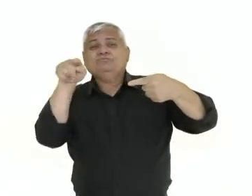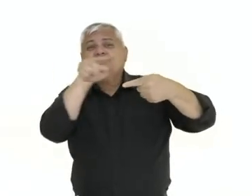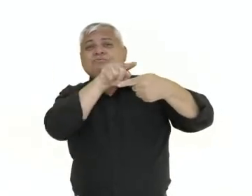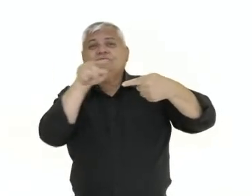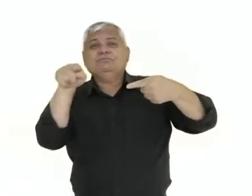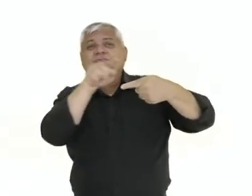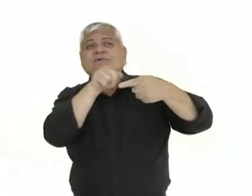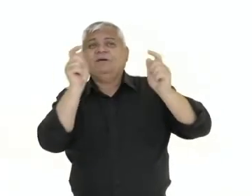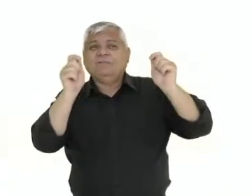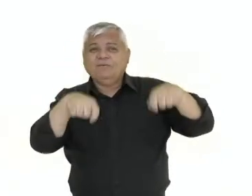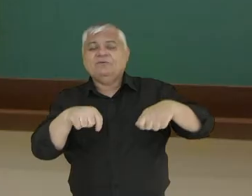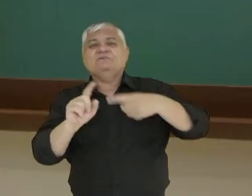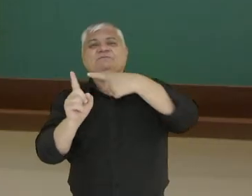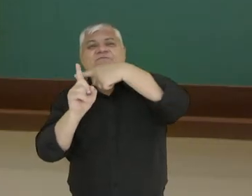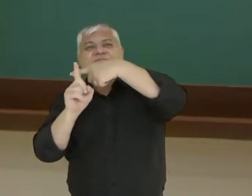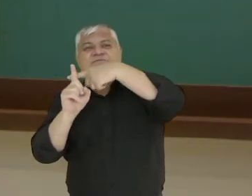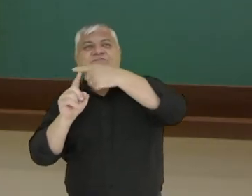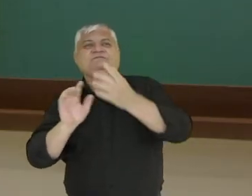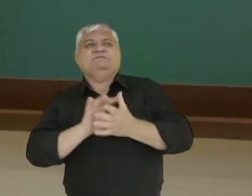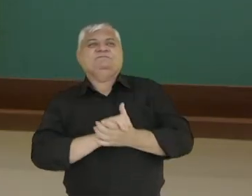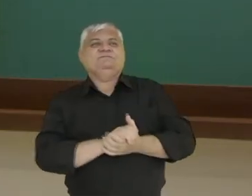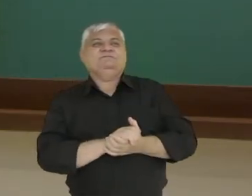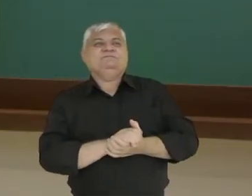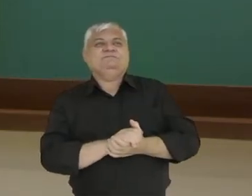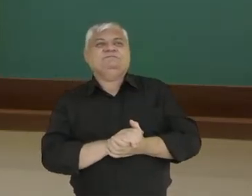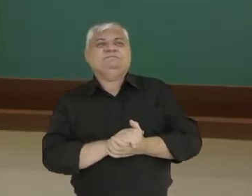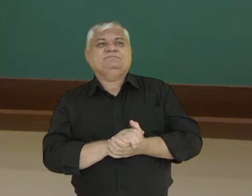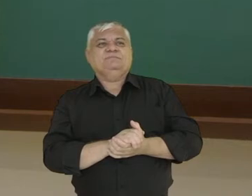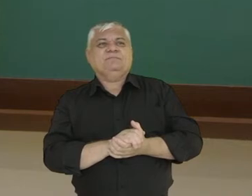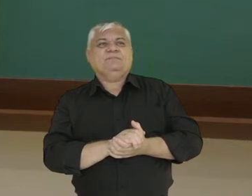os logaritmos desses números.